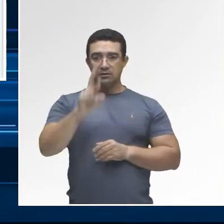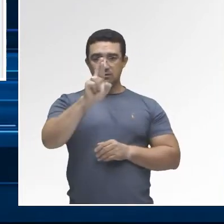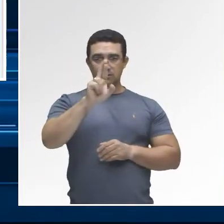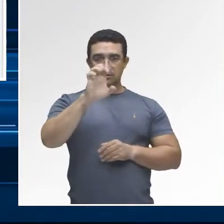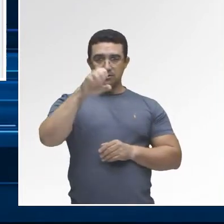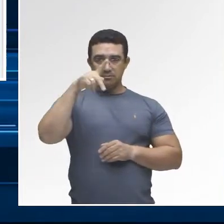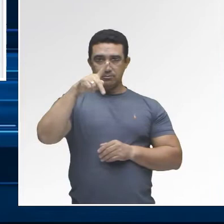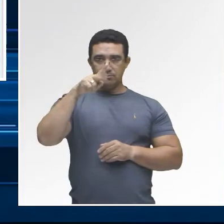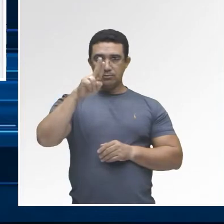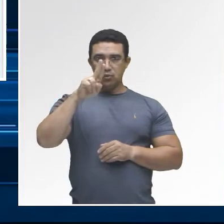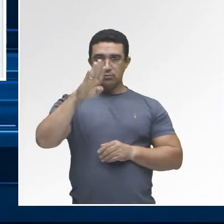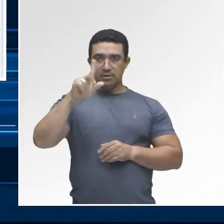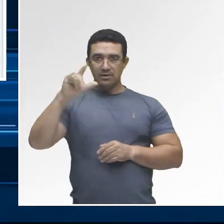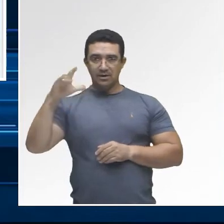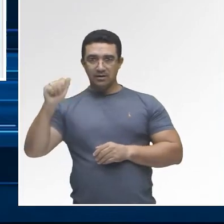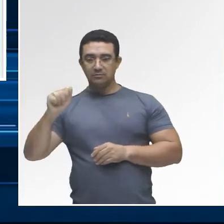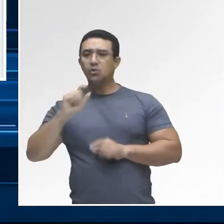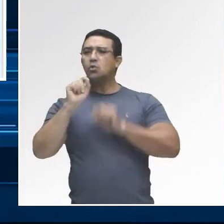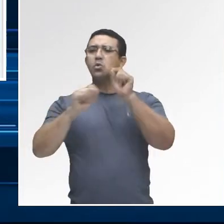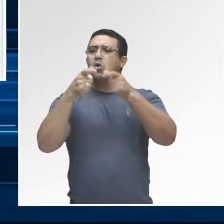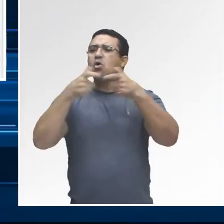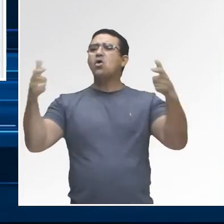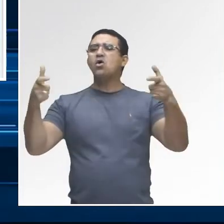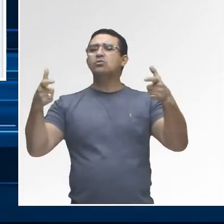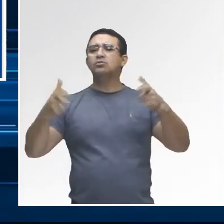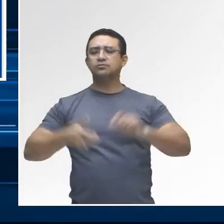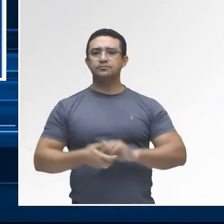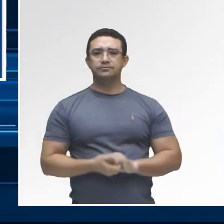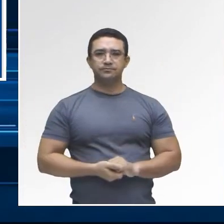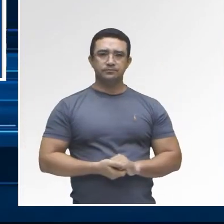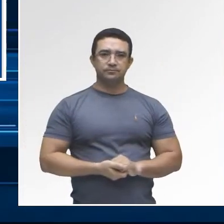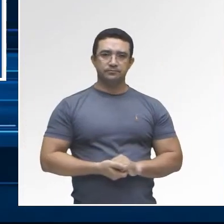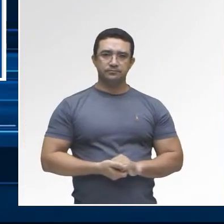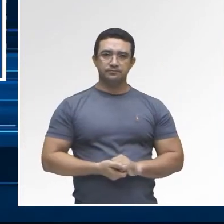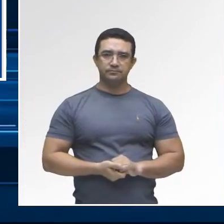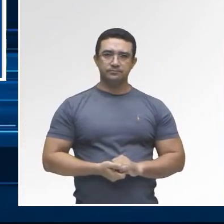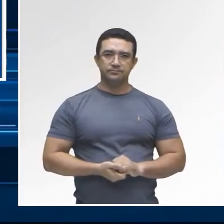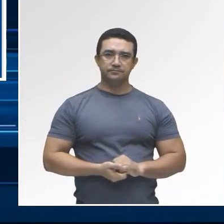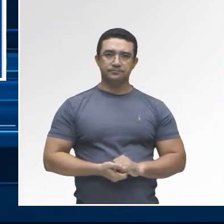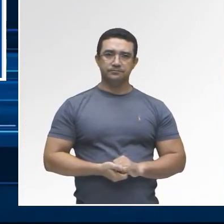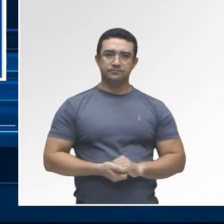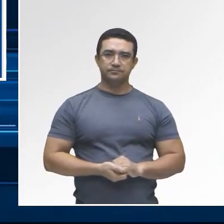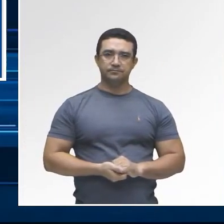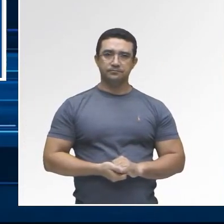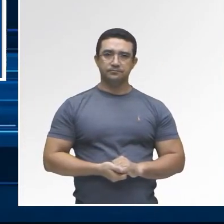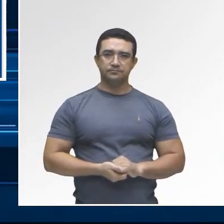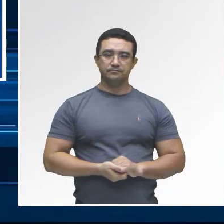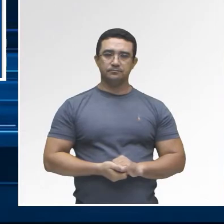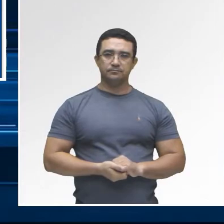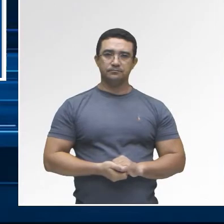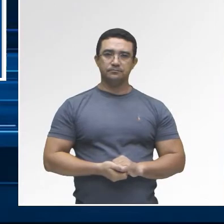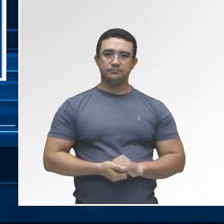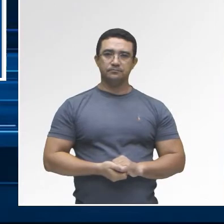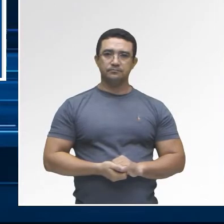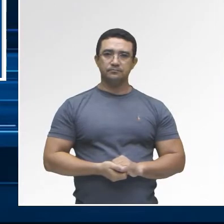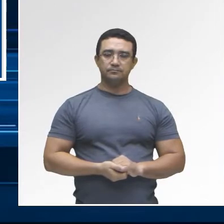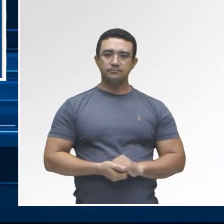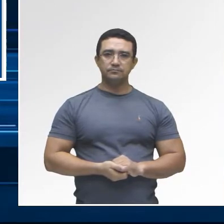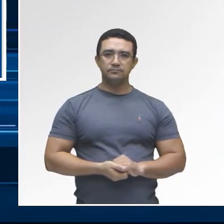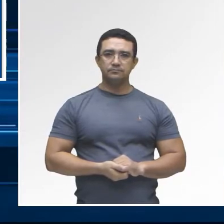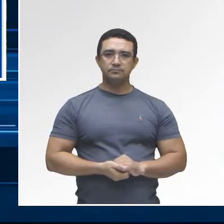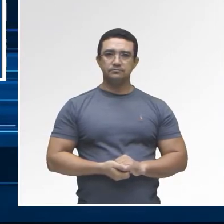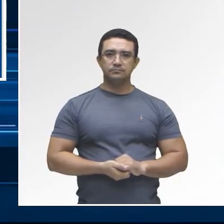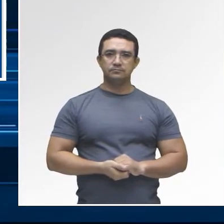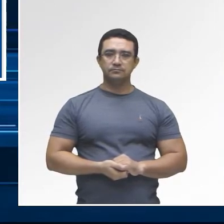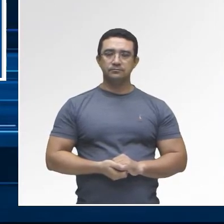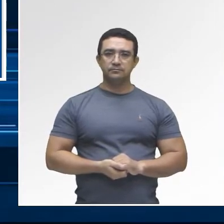eles crescem? Vou voltar aqui para o nosso tópico anterior. Só um momento. Para o anterior.